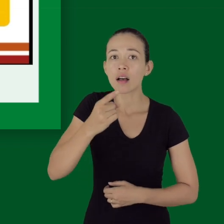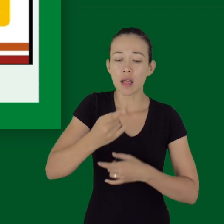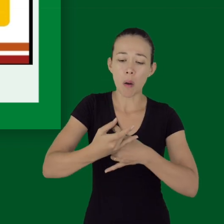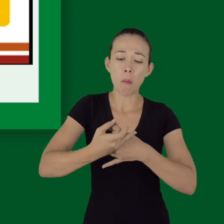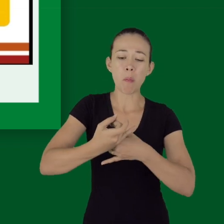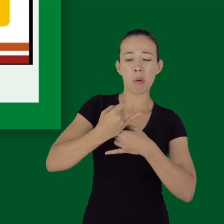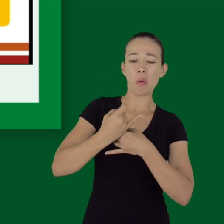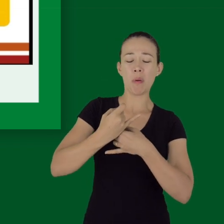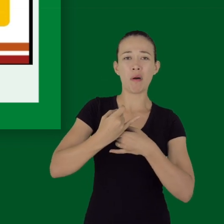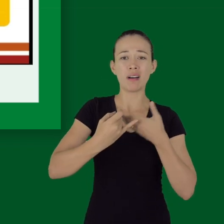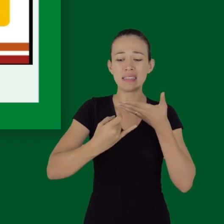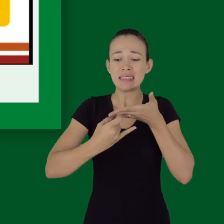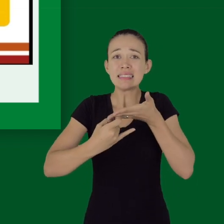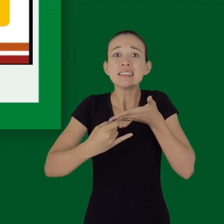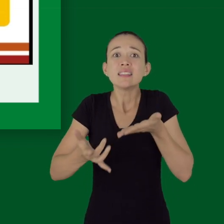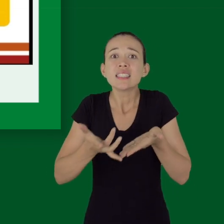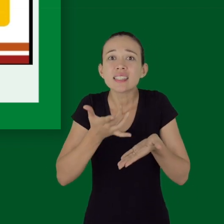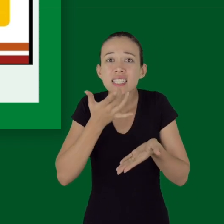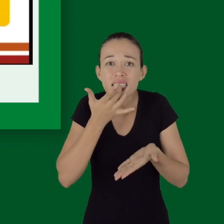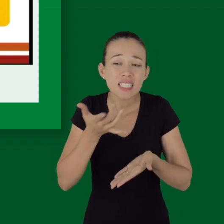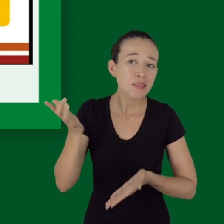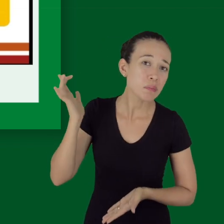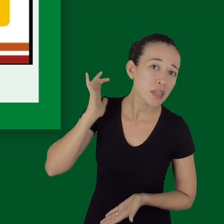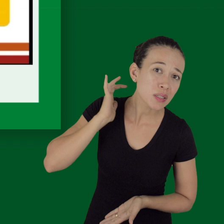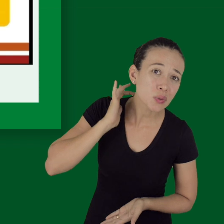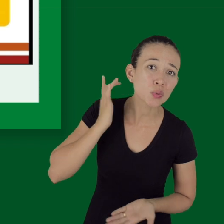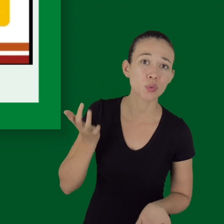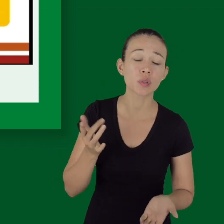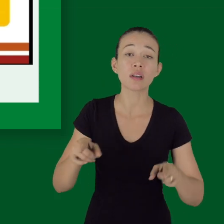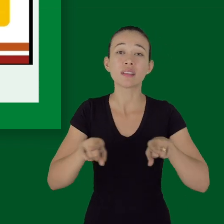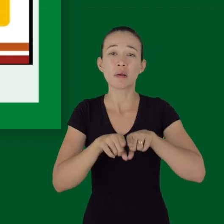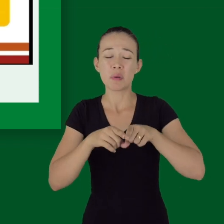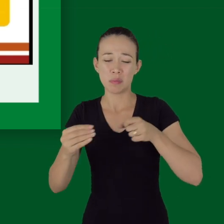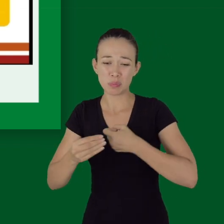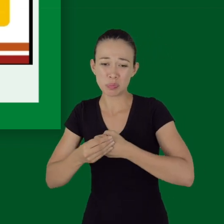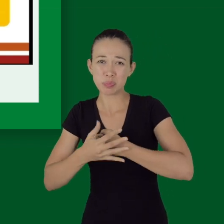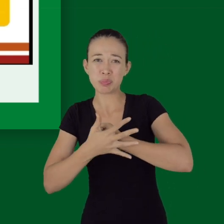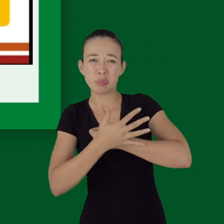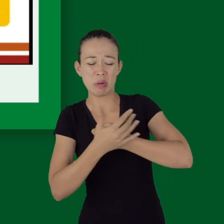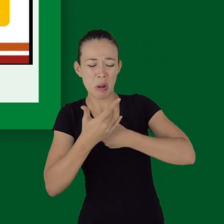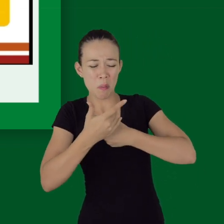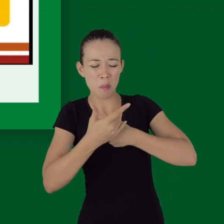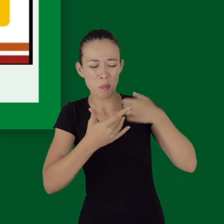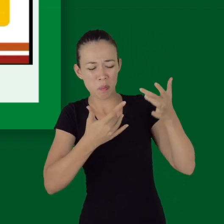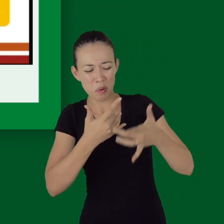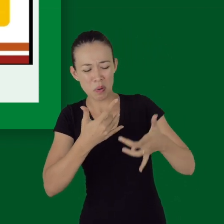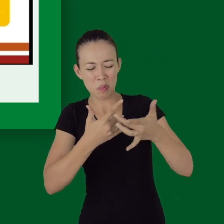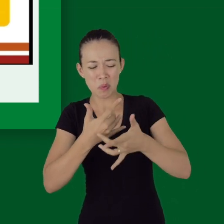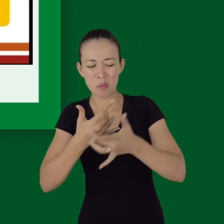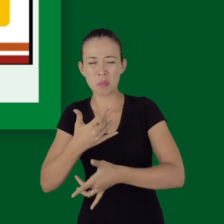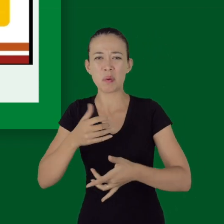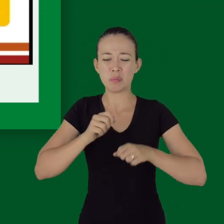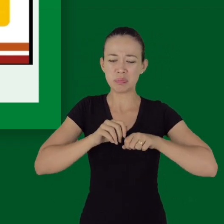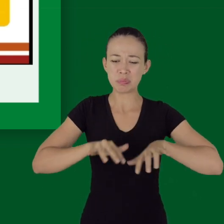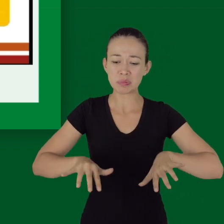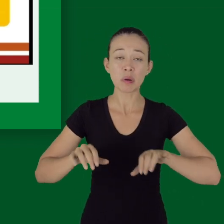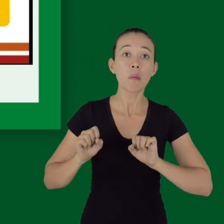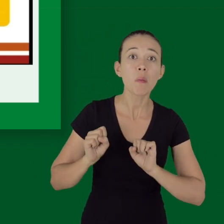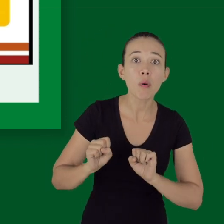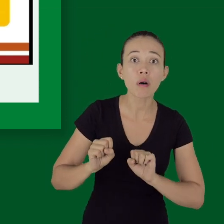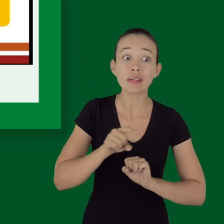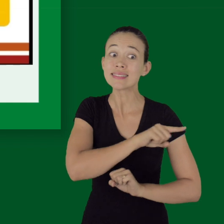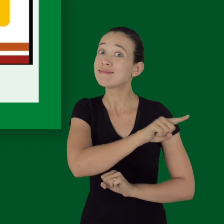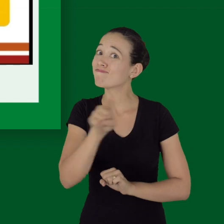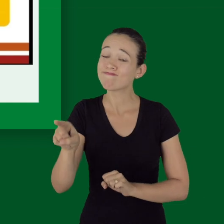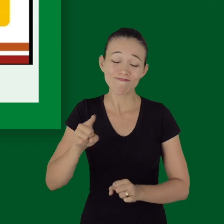não pode pinçar uma raiz nervosa, ela não pode seccionar, ela não pode fazer uma distração, ela não pode fazer ali uma anteplistese,